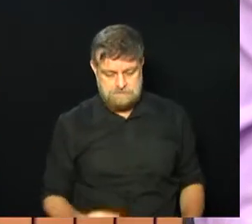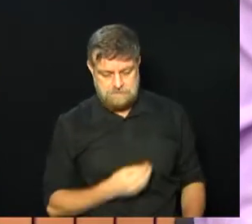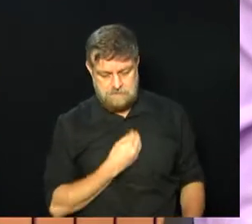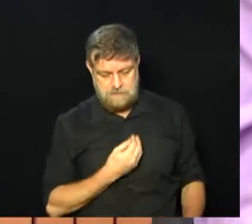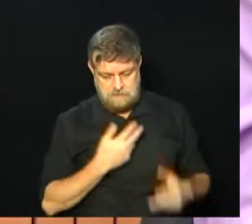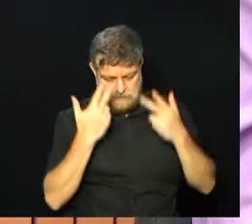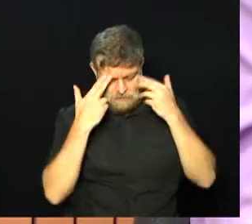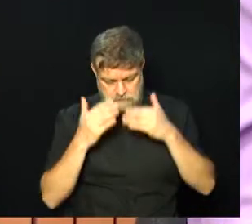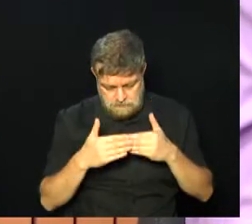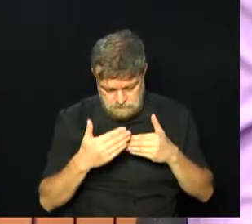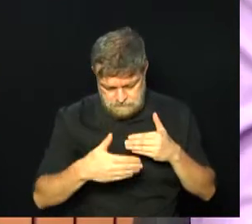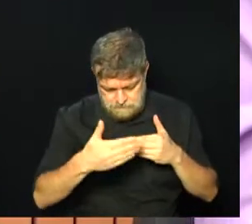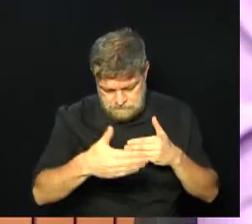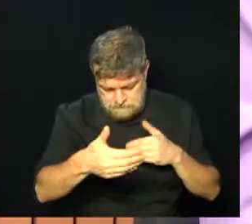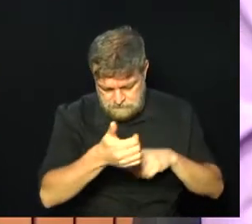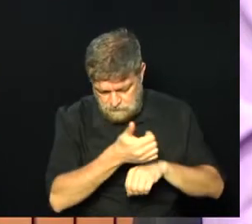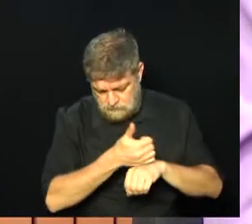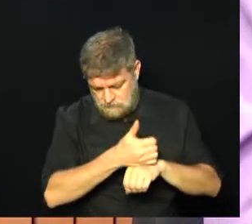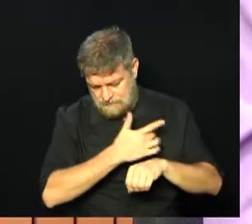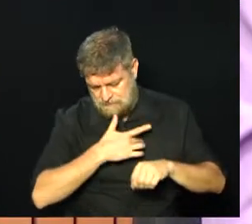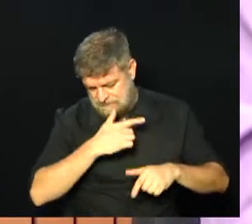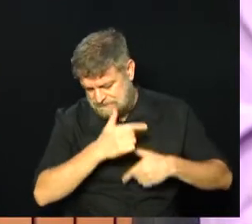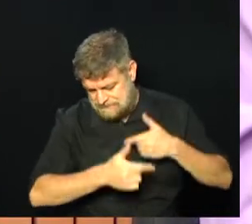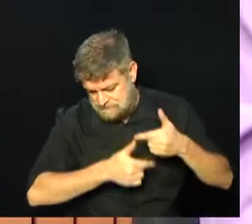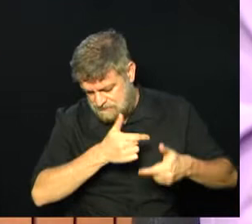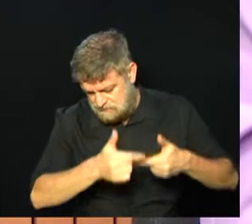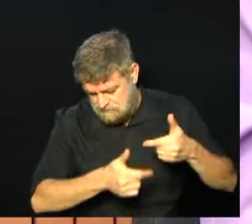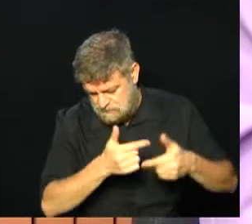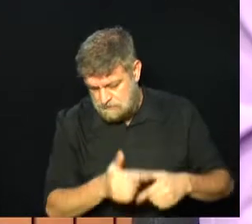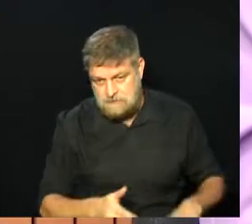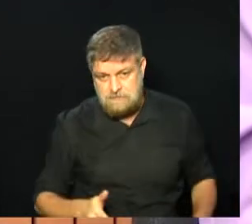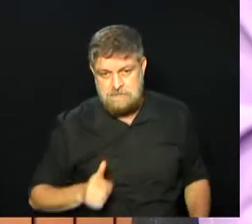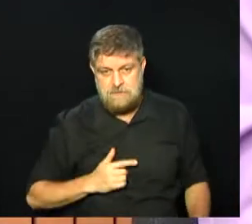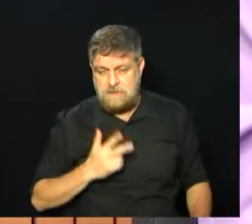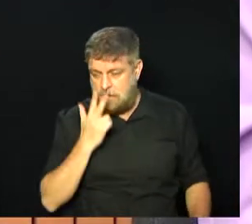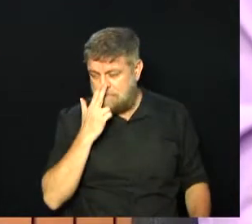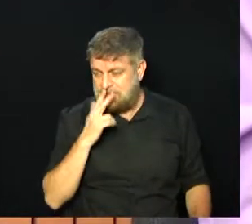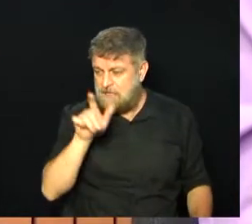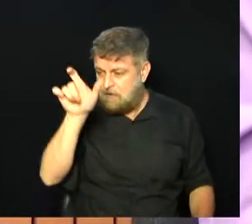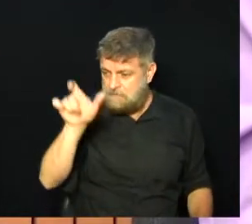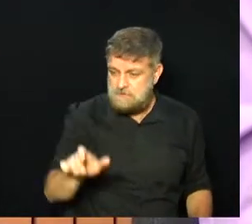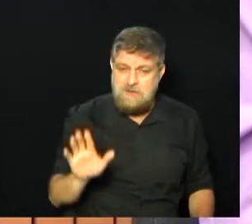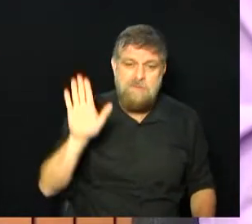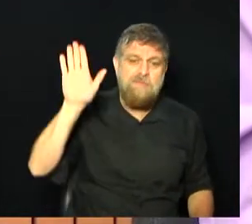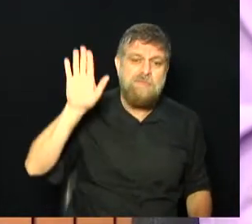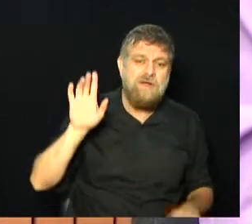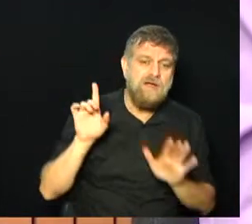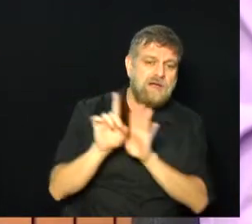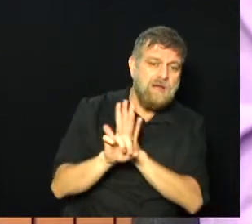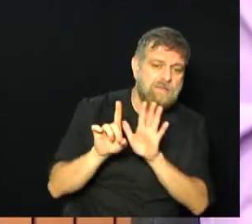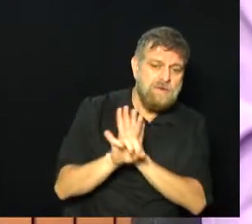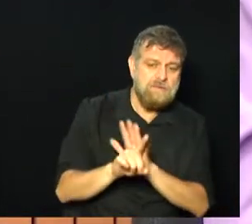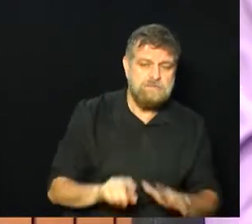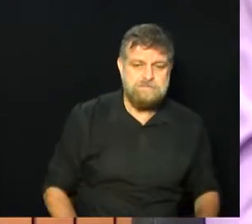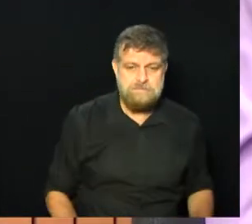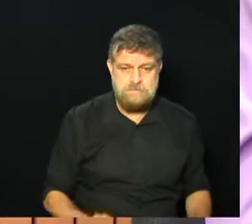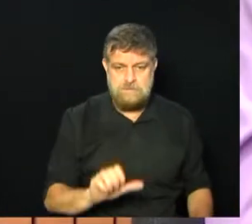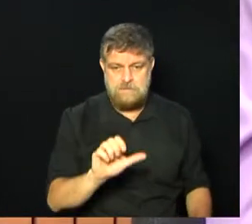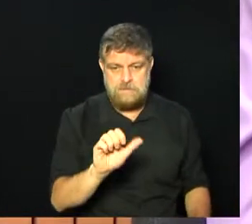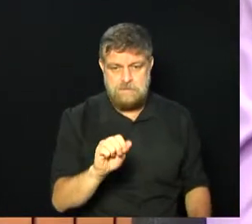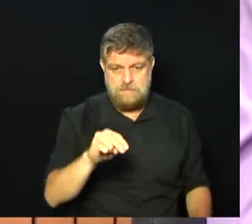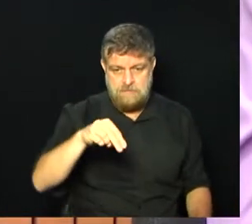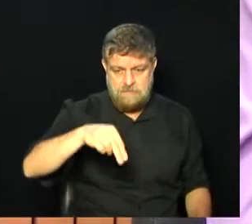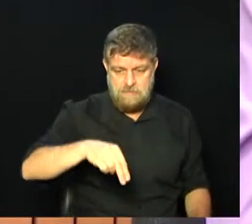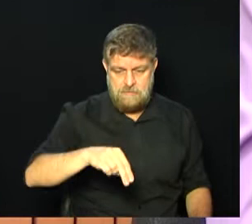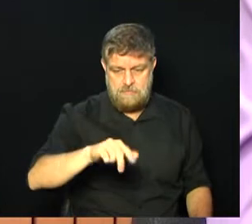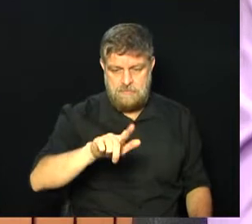normal, continuam trabalhando dentro das suas especialidades. Parece que tem mais alguém ali para perguntar. É o Ângelo. Ângelo, por favor,